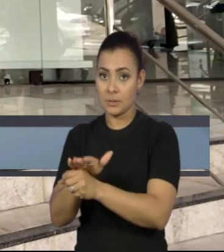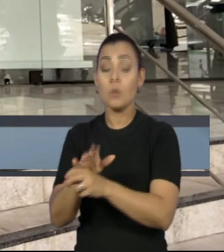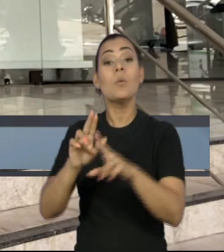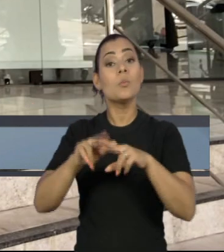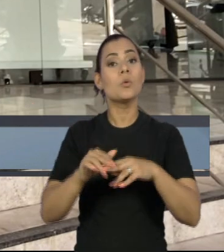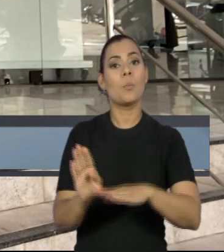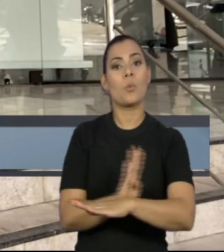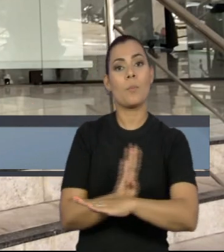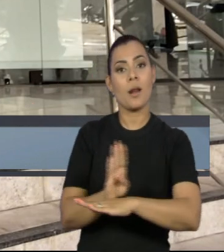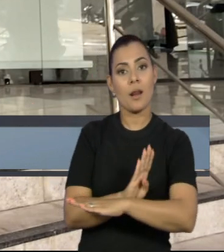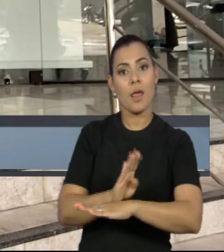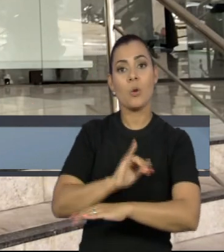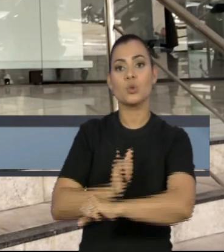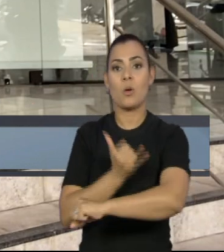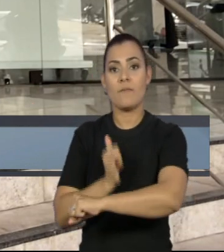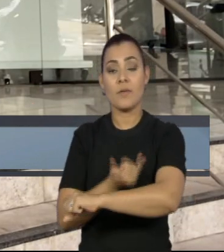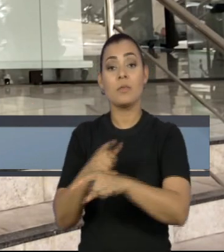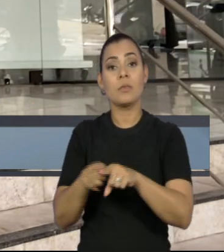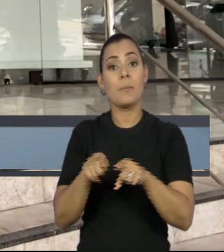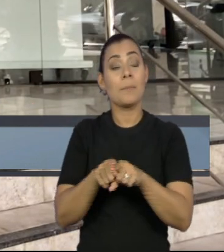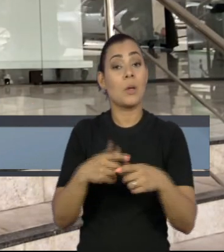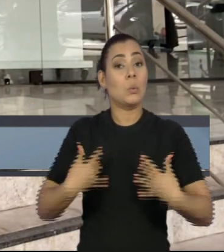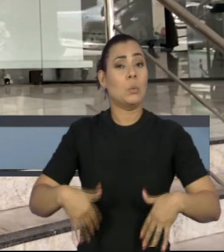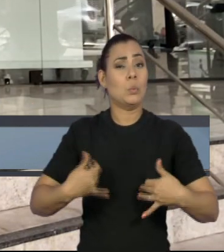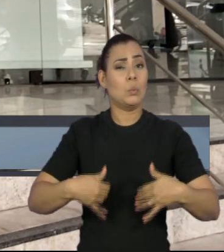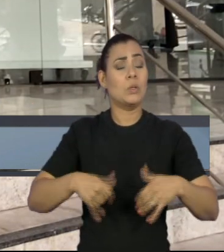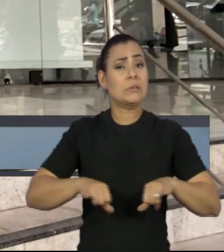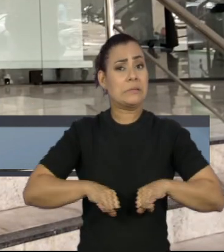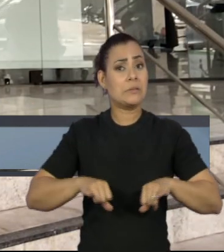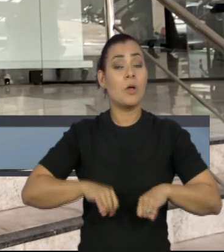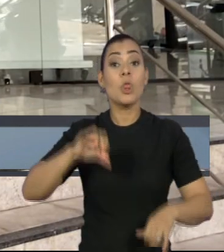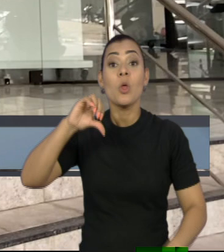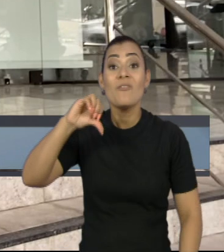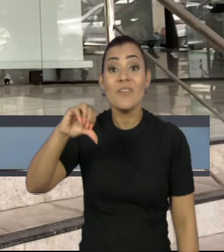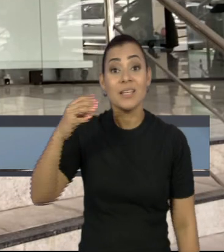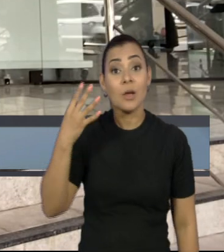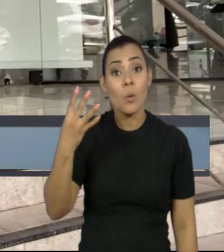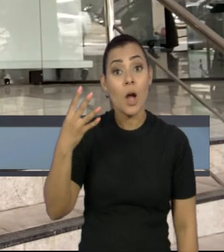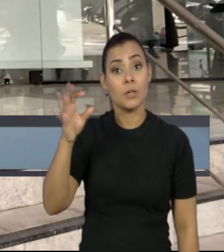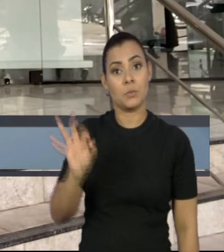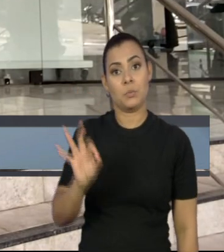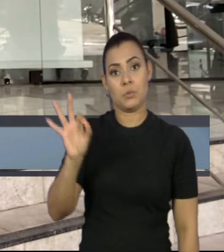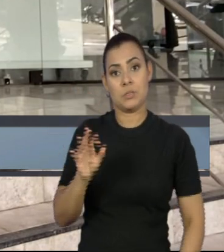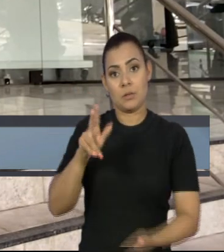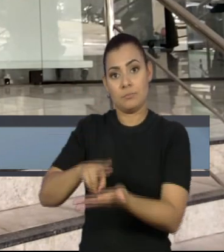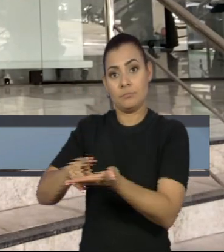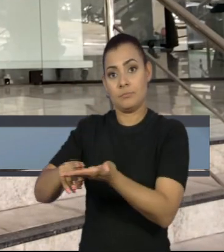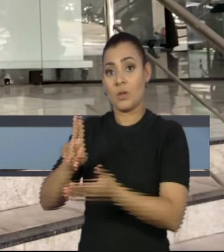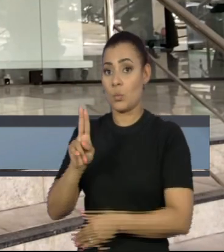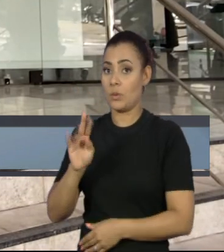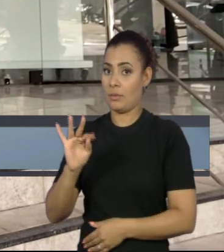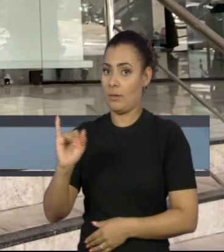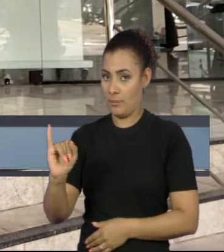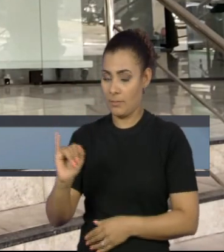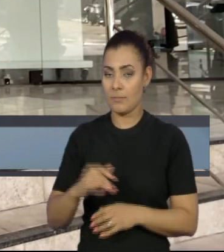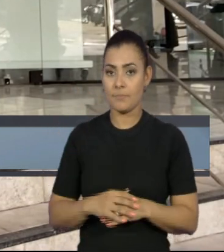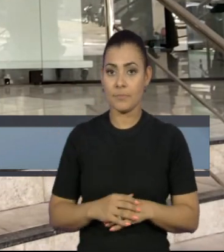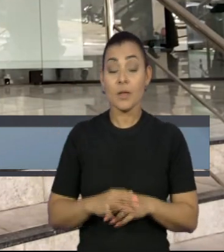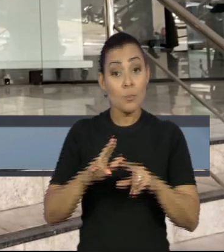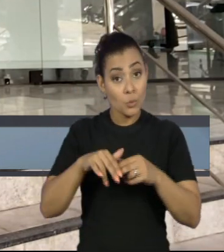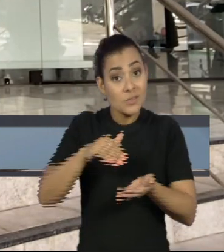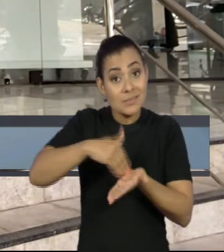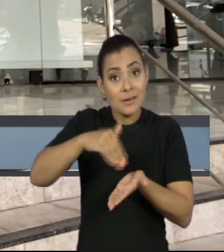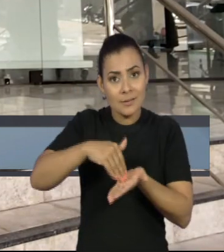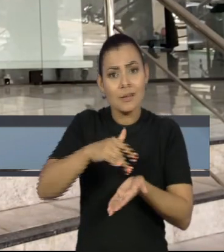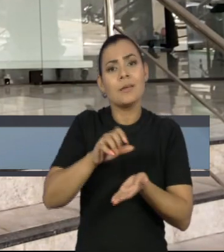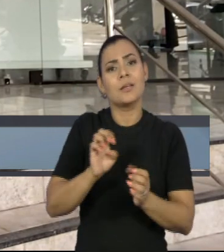cidades mais castigadas pela pandemia, têm 94% de ocupação em seus leitos de UTI. Em nota, a Secretaria de